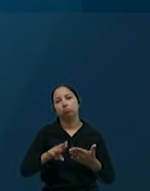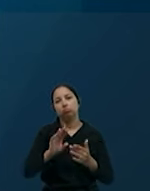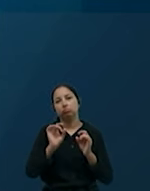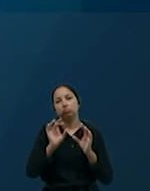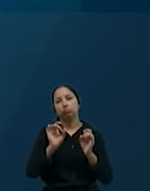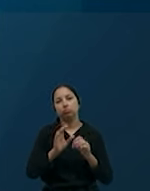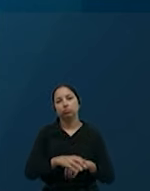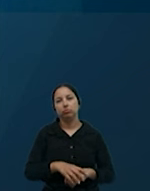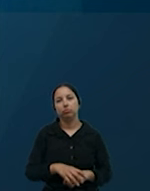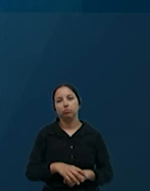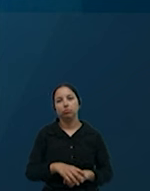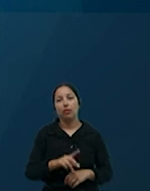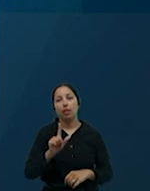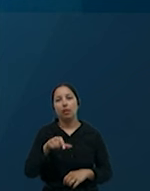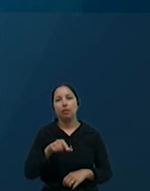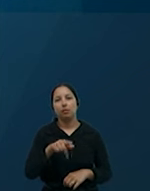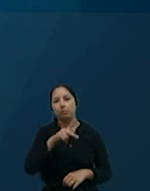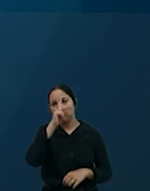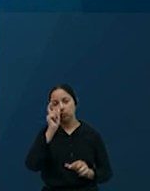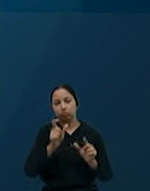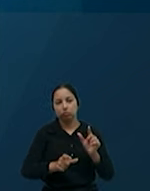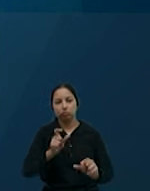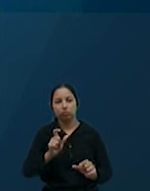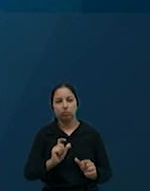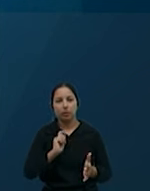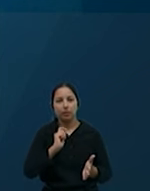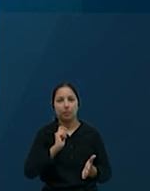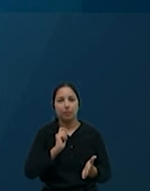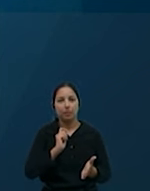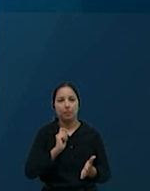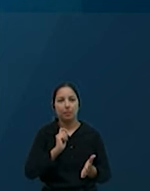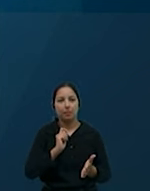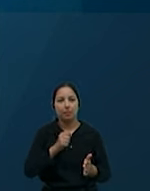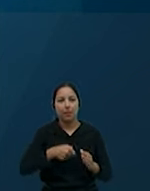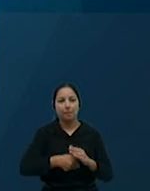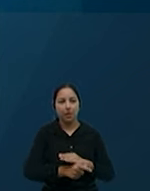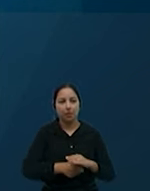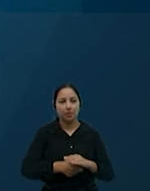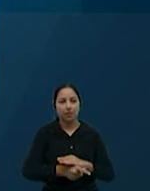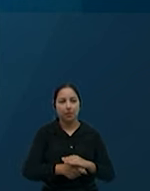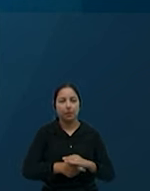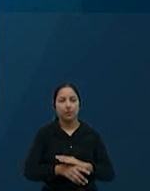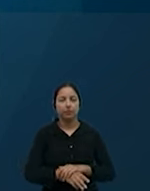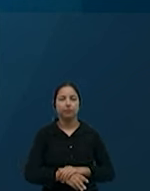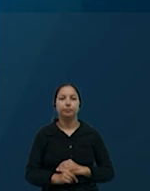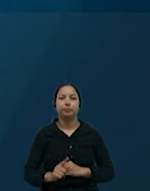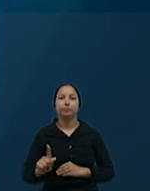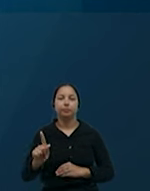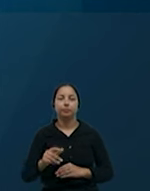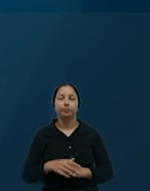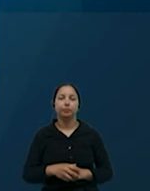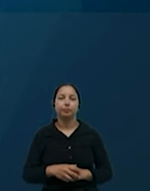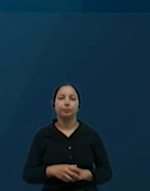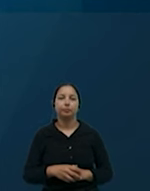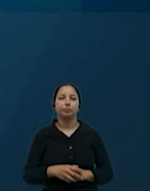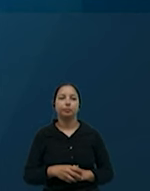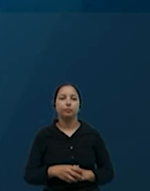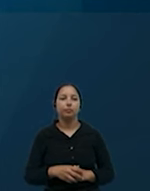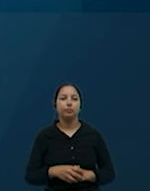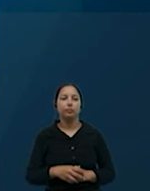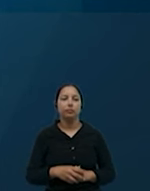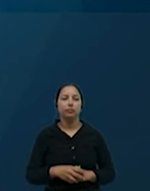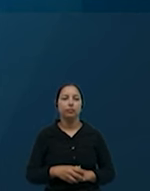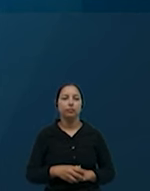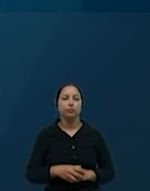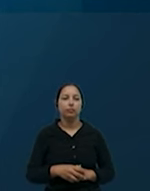contribuintes, então eles restam desprovidos. Queria só fazer ainda mais uma observação, senhora presidente, é que a